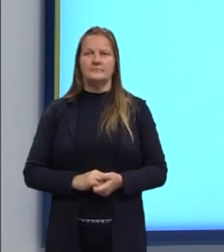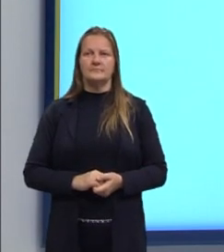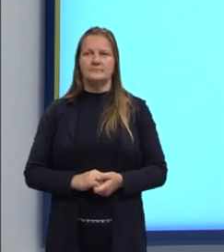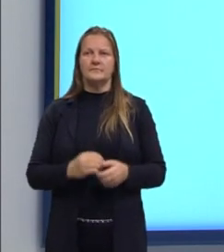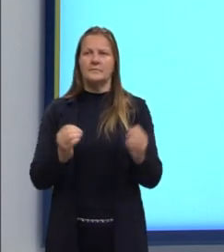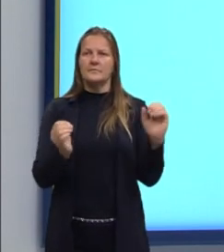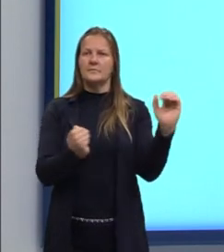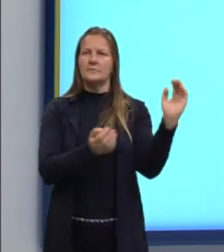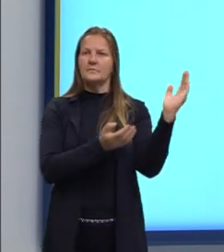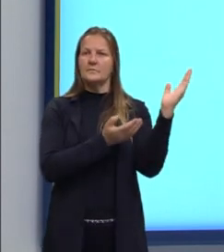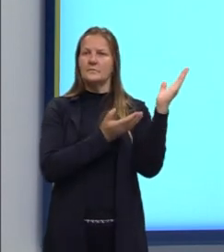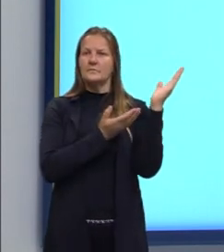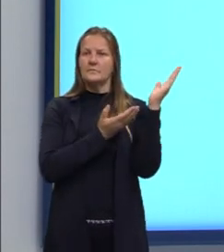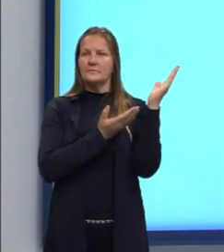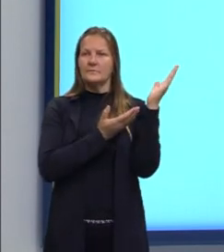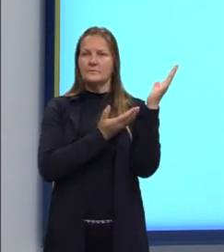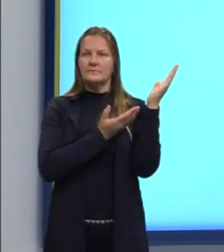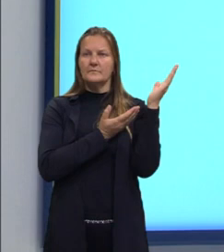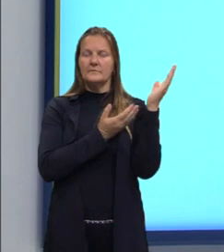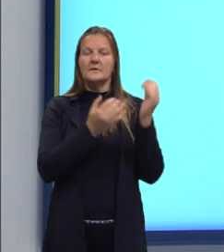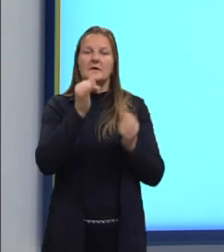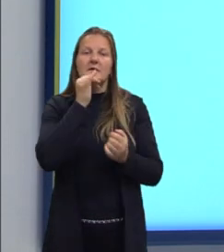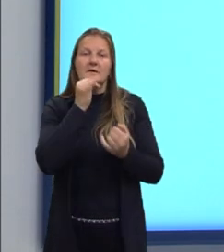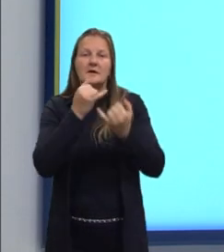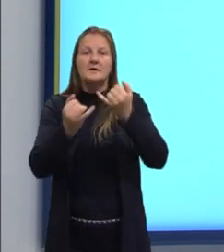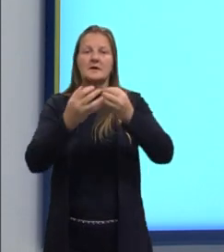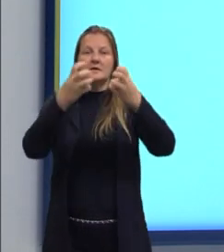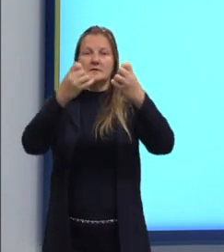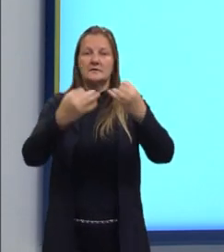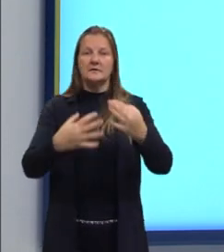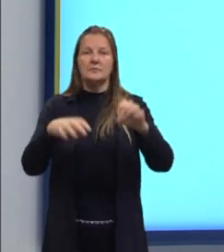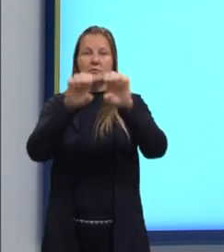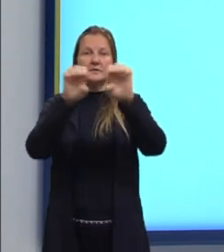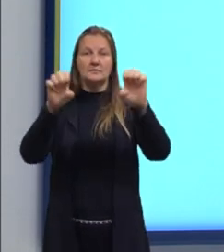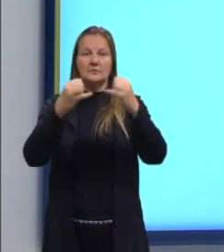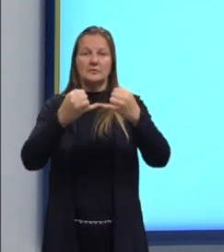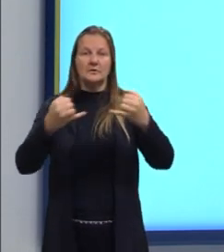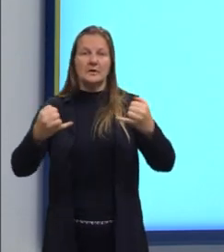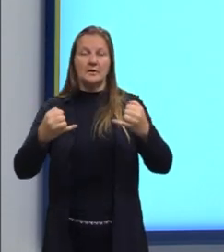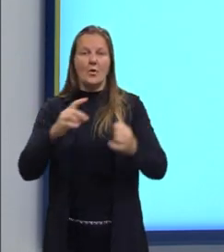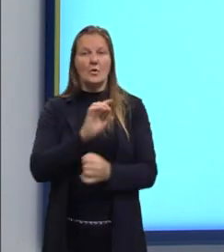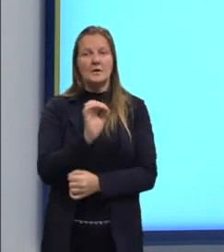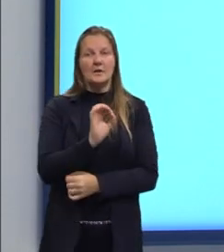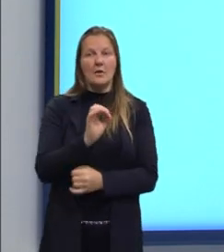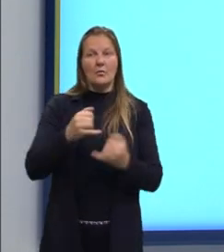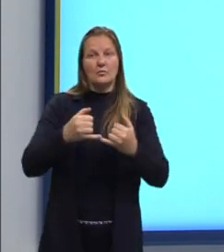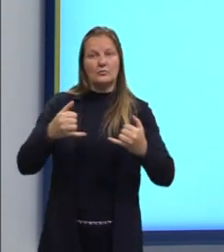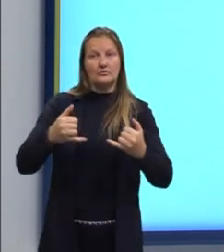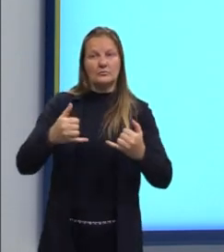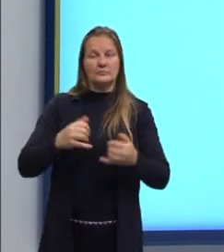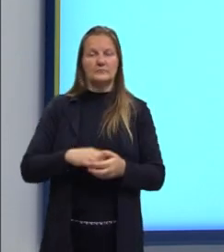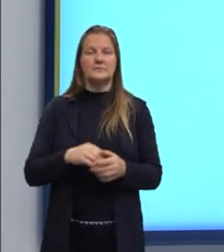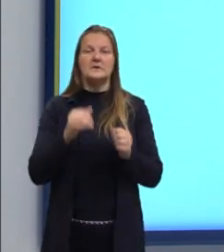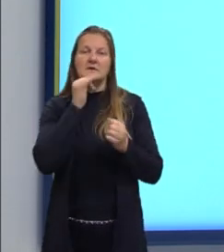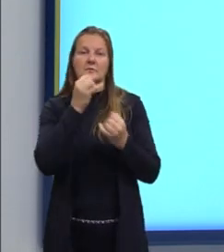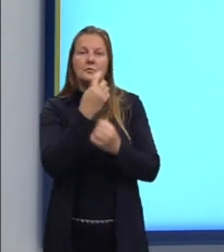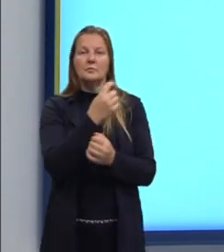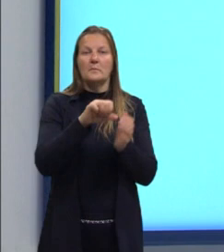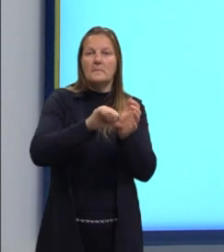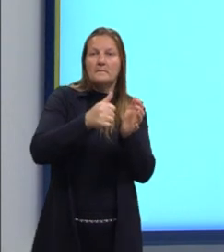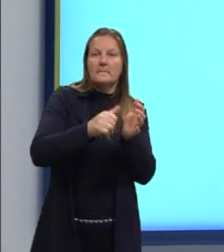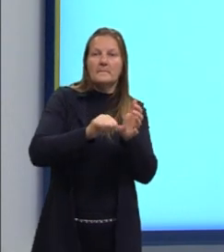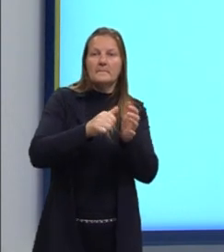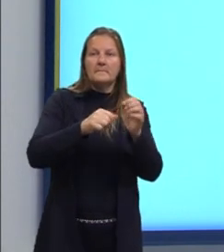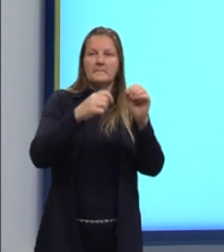aqui eu tenho um breve exemplinho aí para vocês das equações lineares e não lineares tá ali na primeira